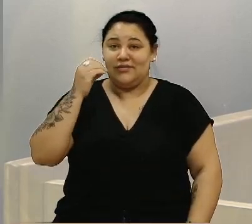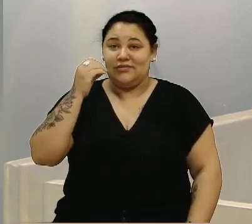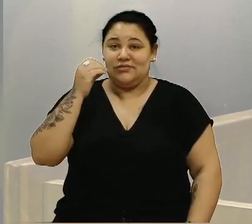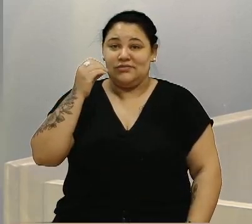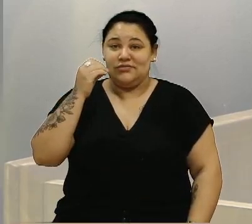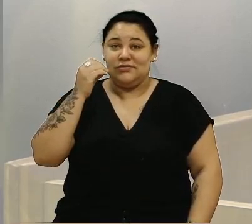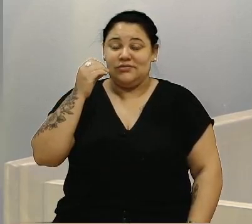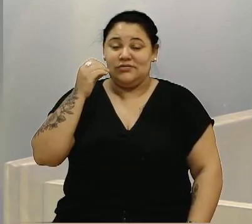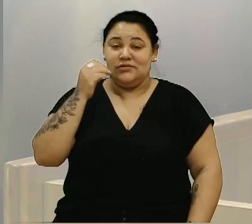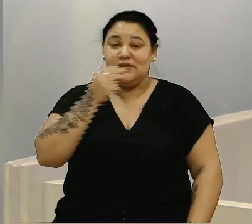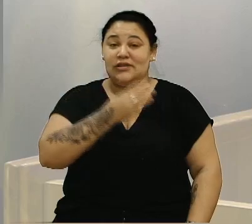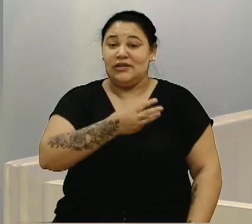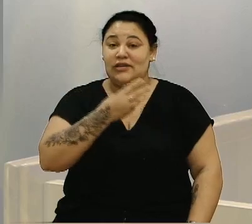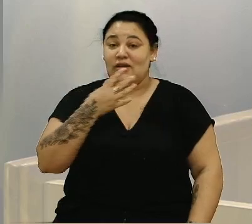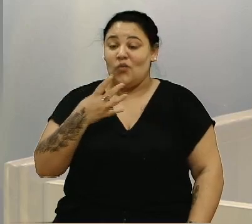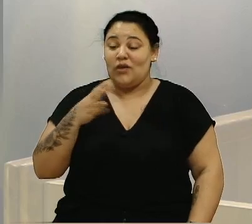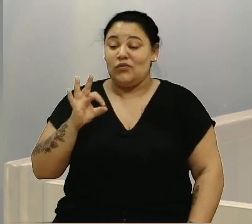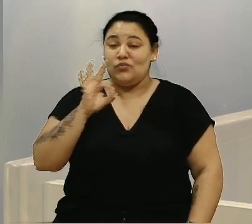de abstenção.